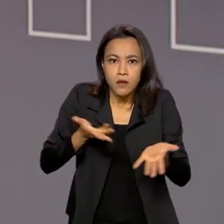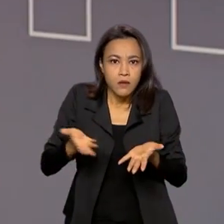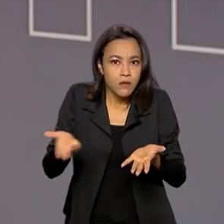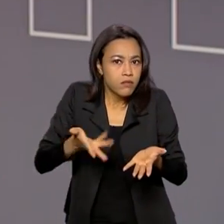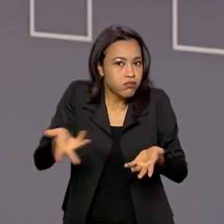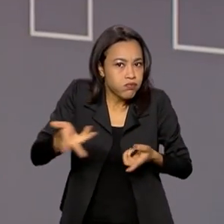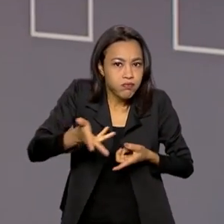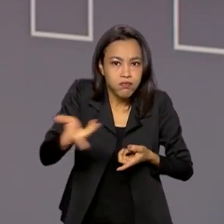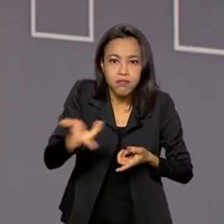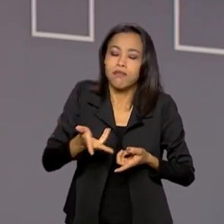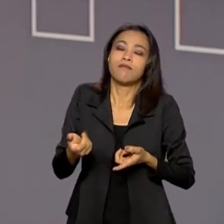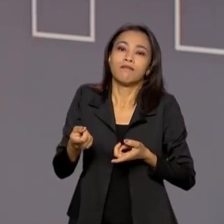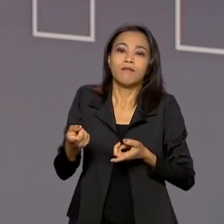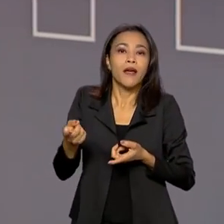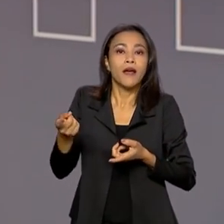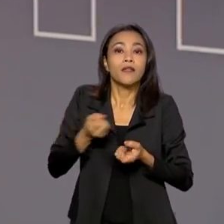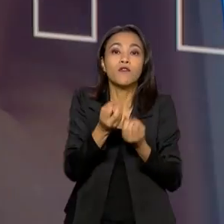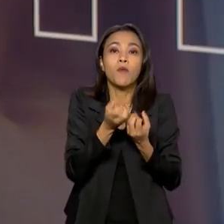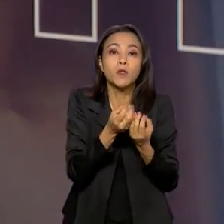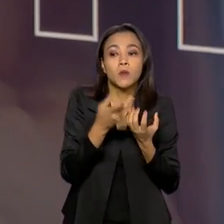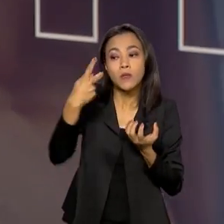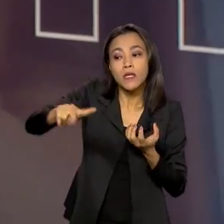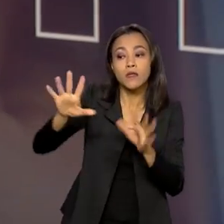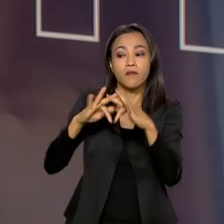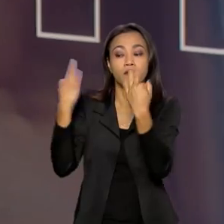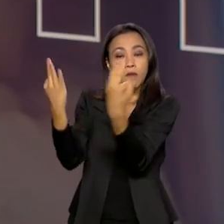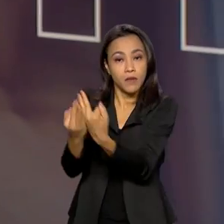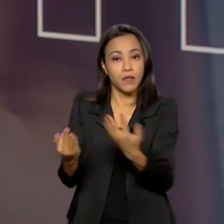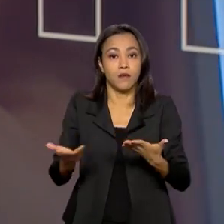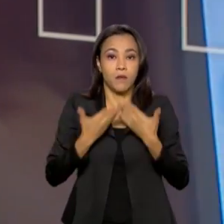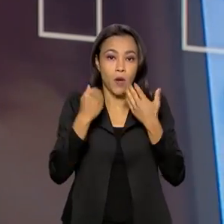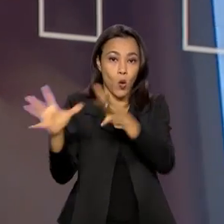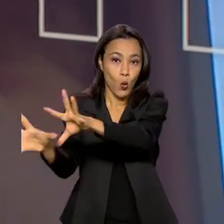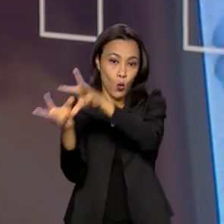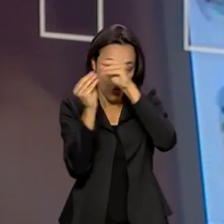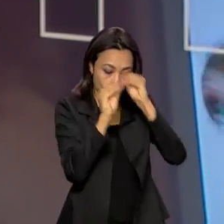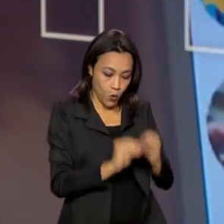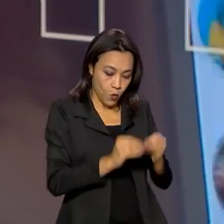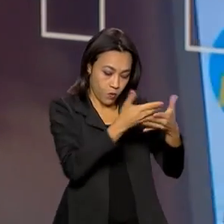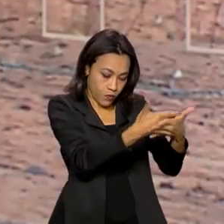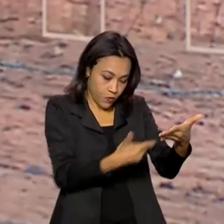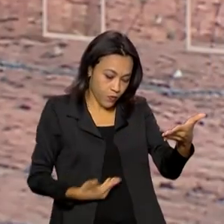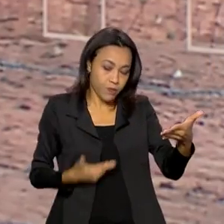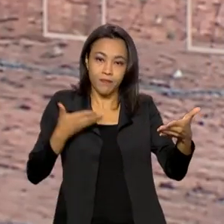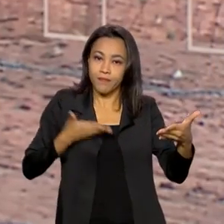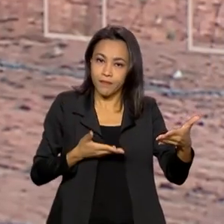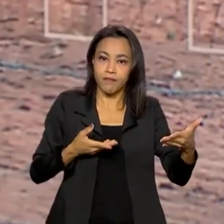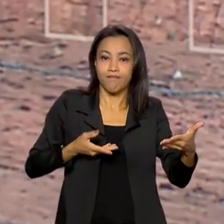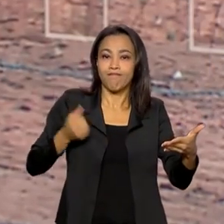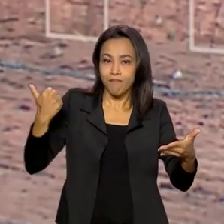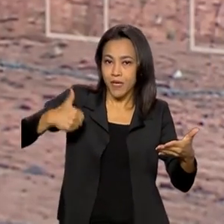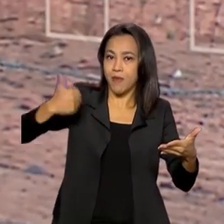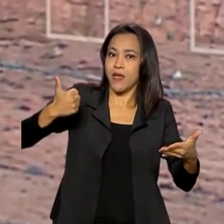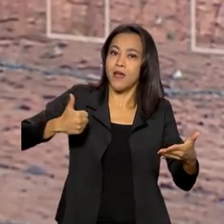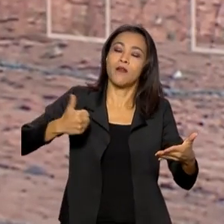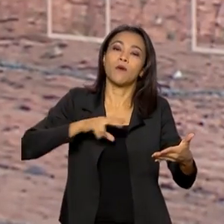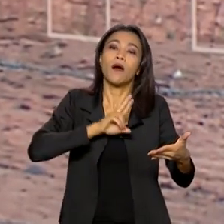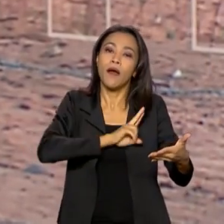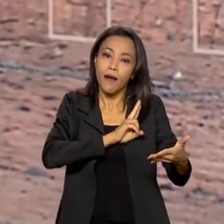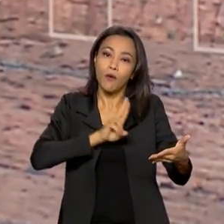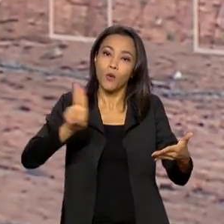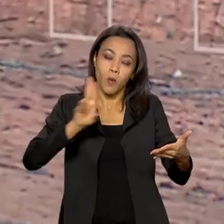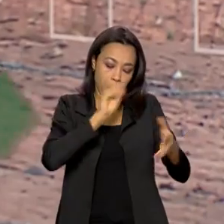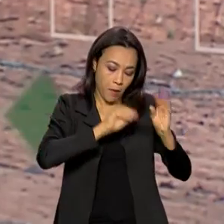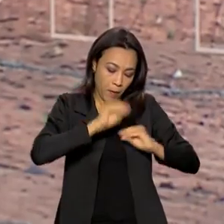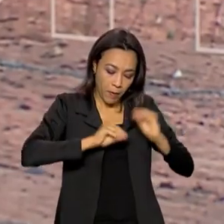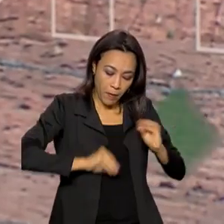agilidade né E modernização a esse procedimento então o primeiro passo Você tá corretíssimo é fazer o seu cadastramento